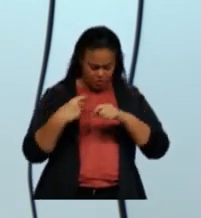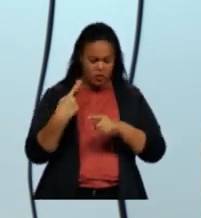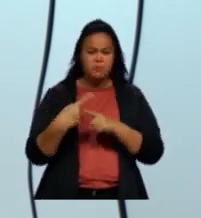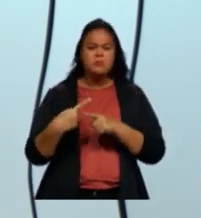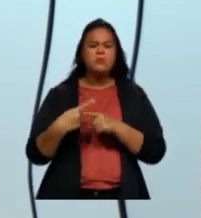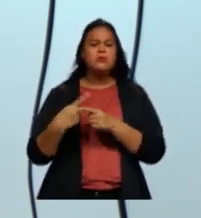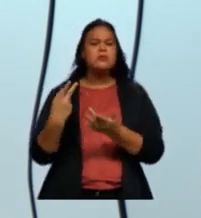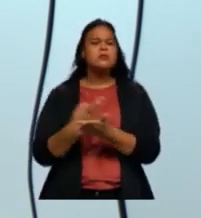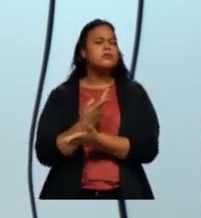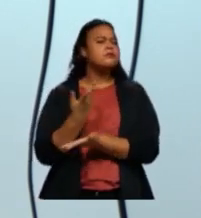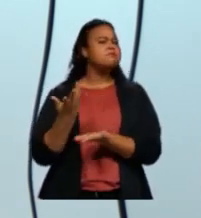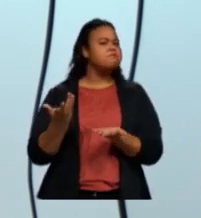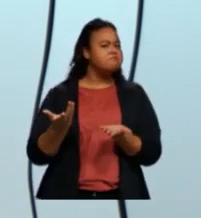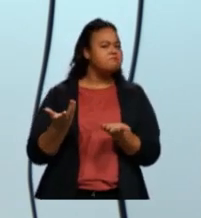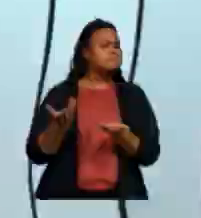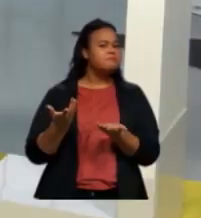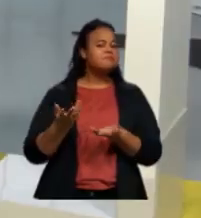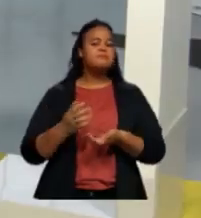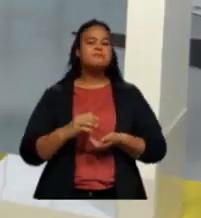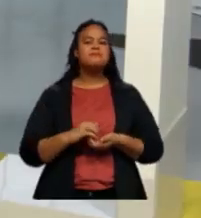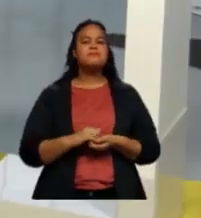que está acontecendo.